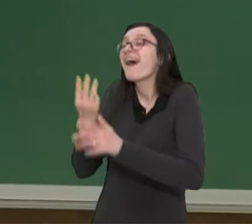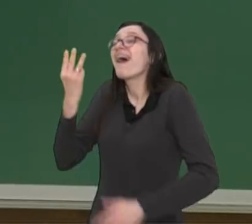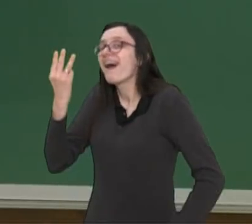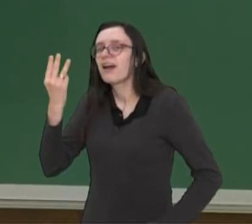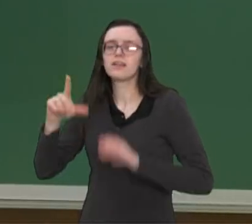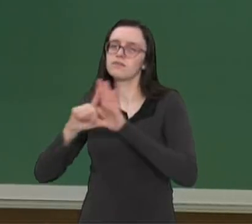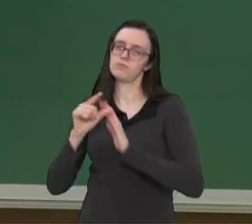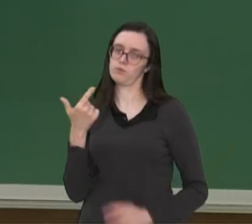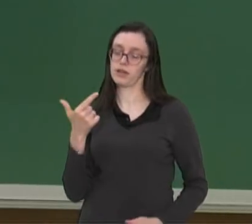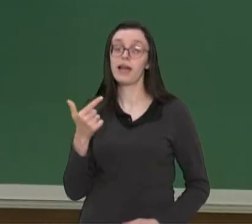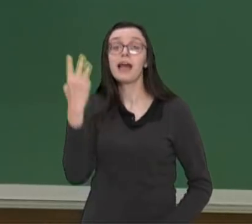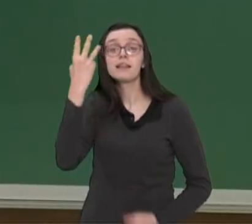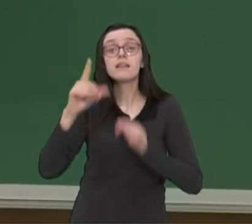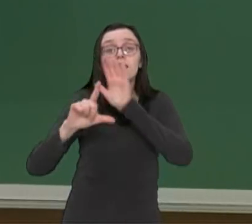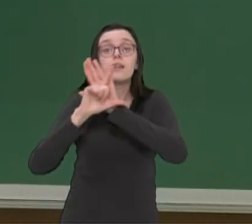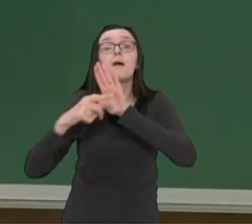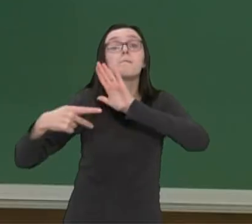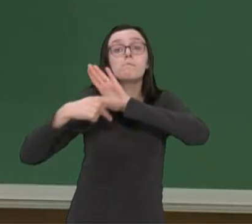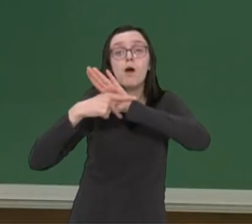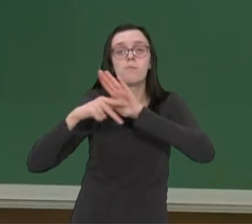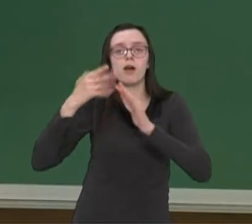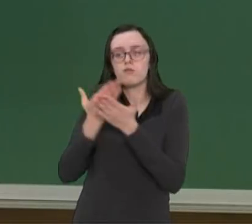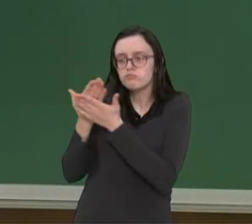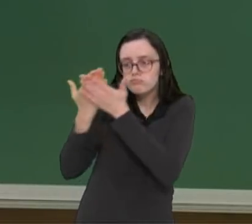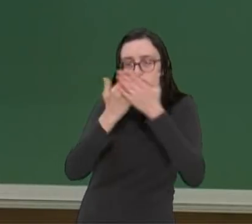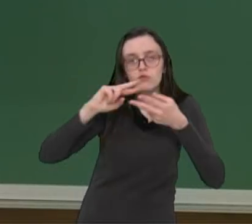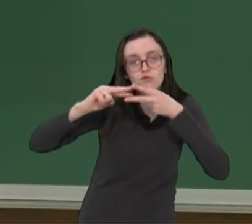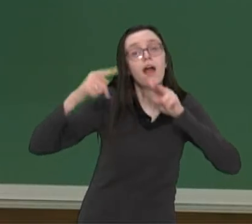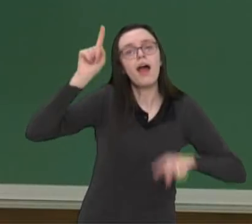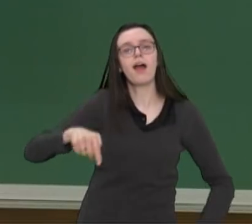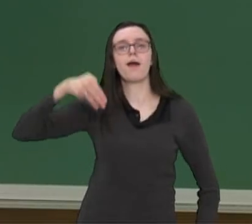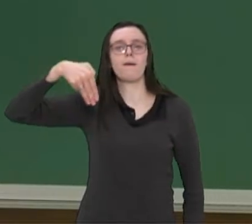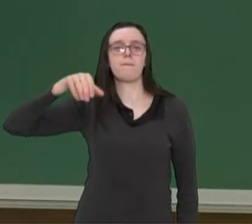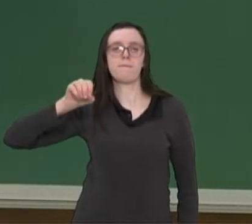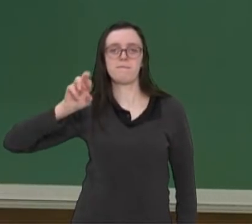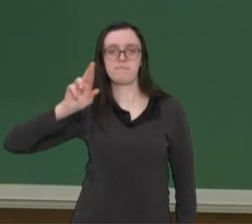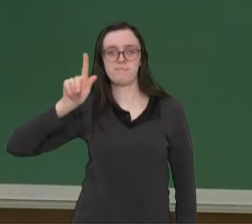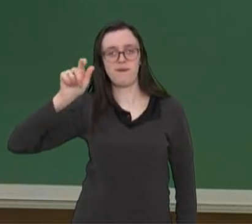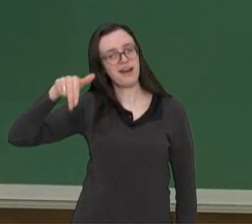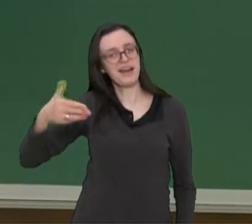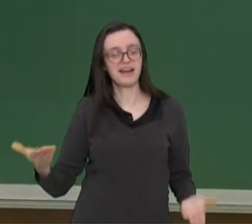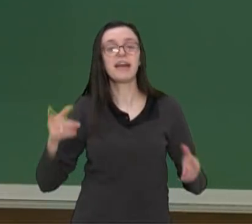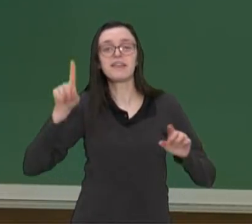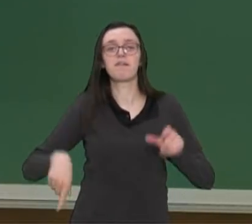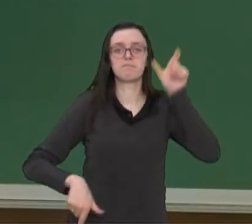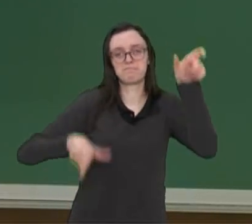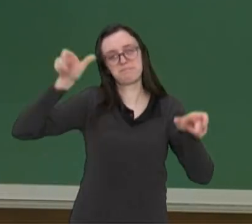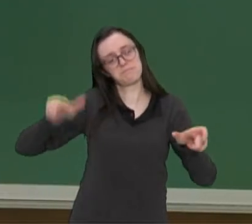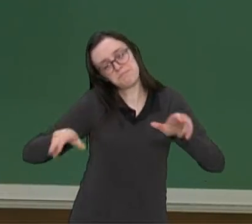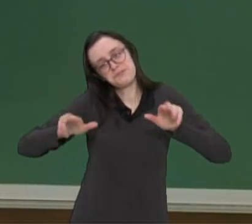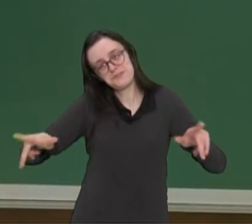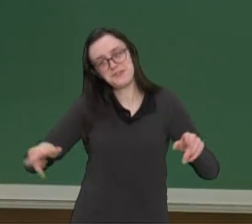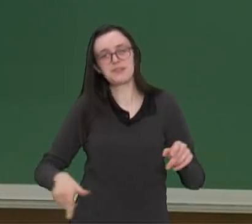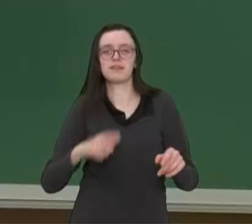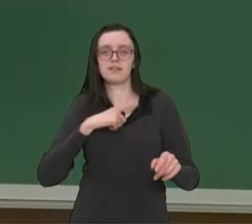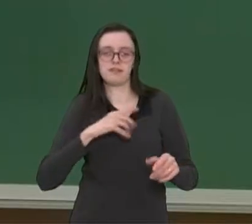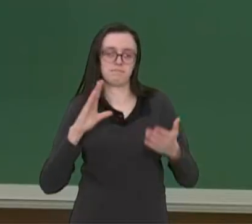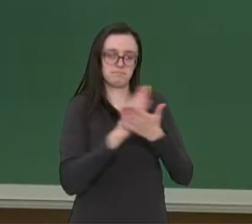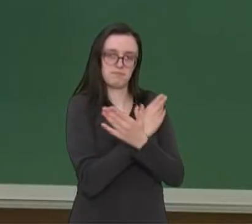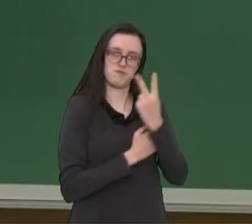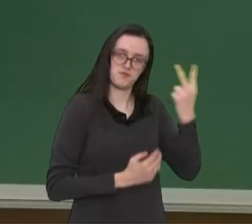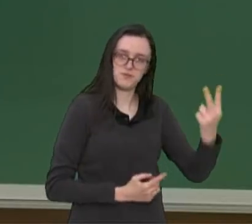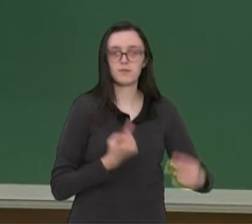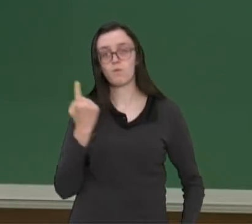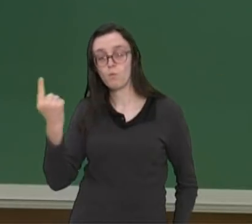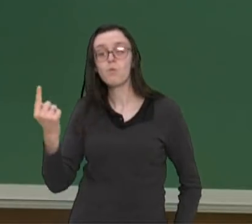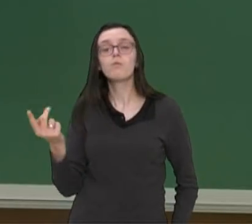Mendel, tá? A terceira lei da genética é a lei de Morgan, tá? Então, são pessoas diferentes que descobriram, né, que